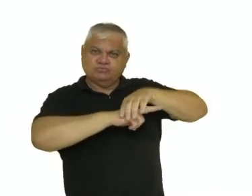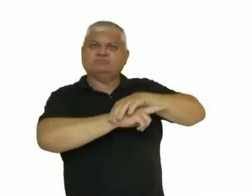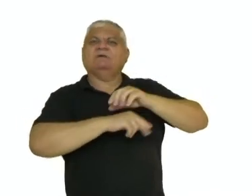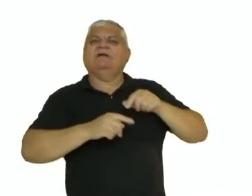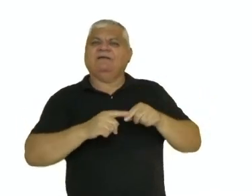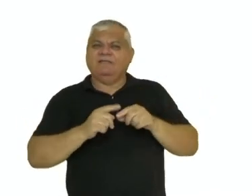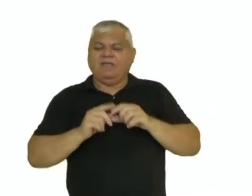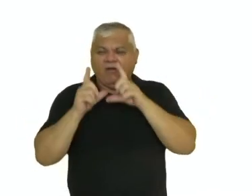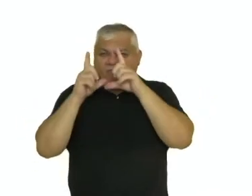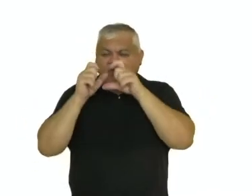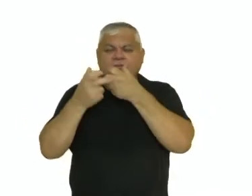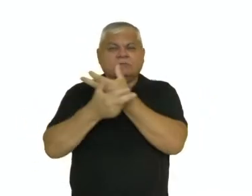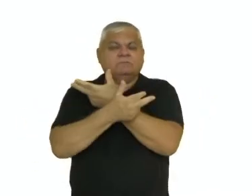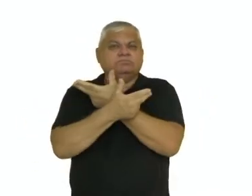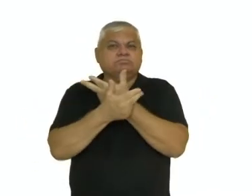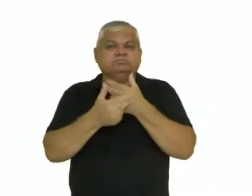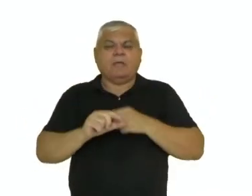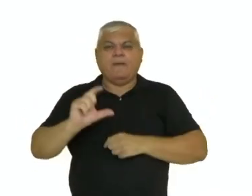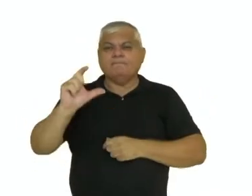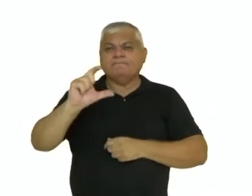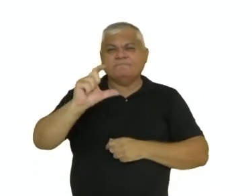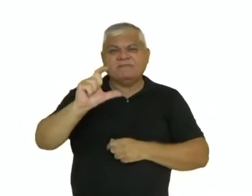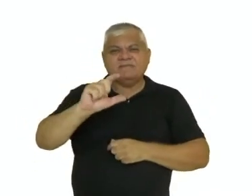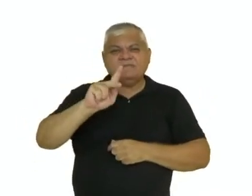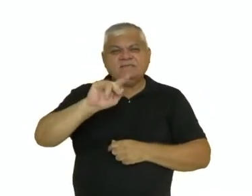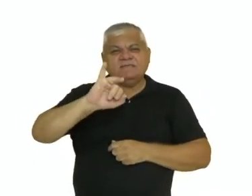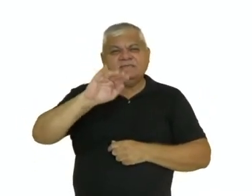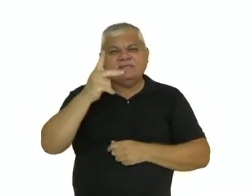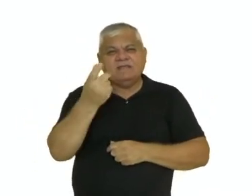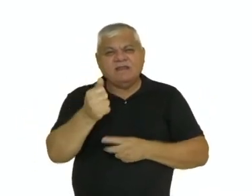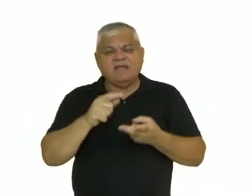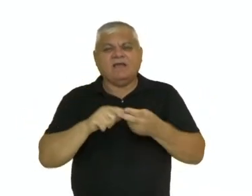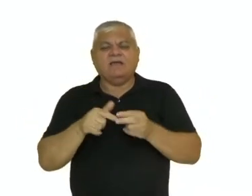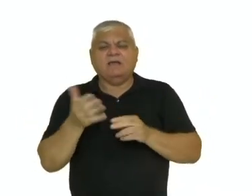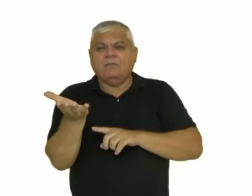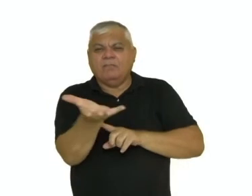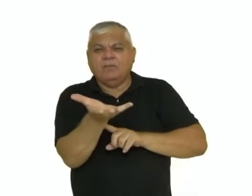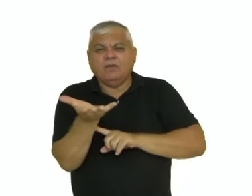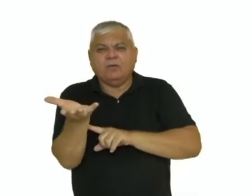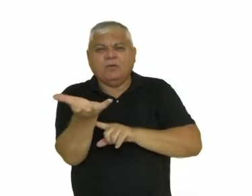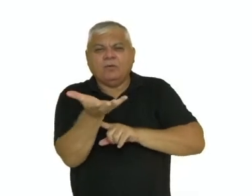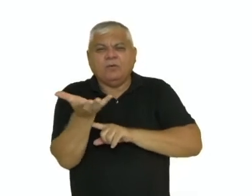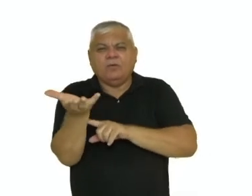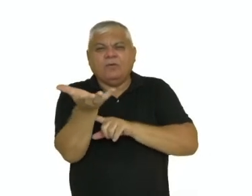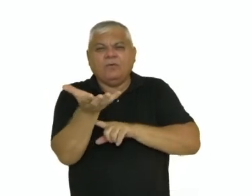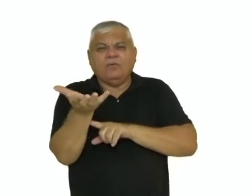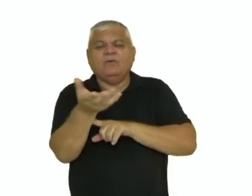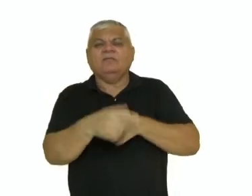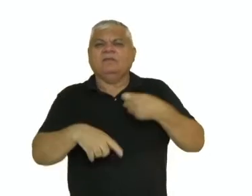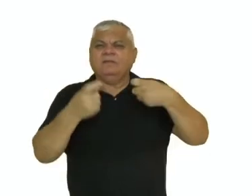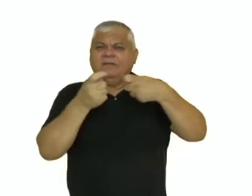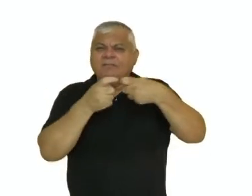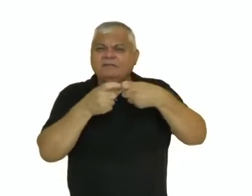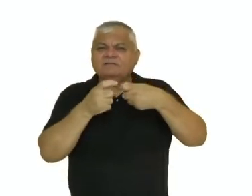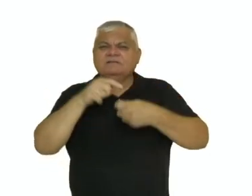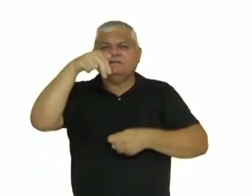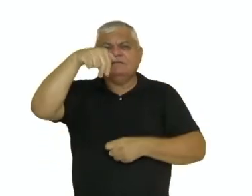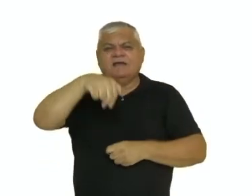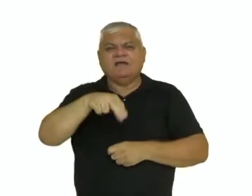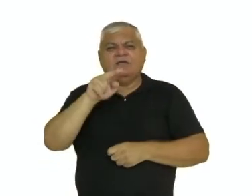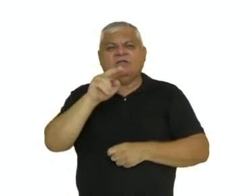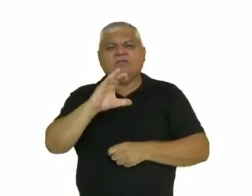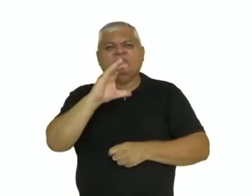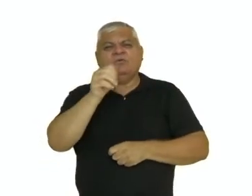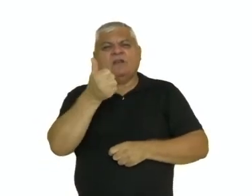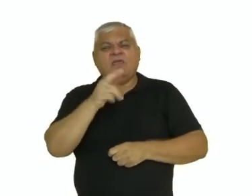células fotoelétricas, pilhas fotovoltaicas, micro-ondas, medicina nuclear e tantos outros. Se hoje temos